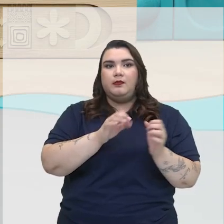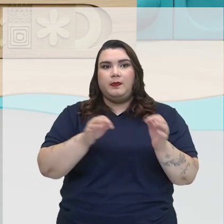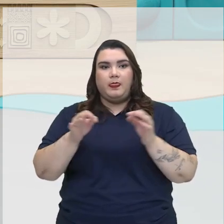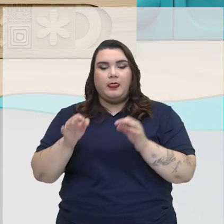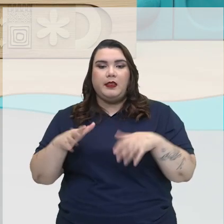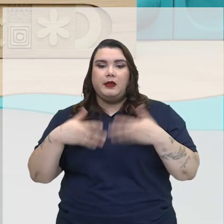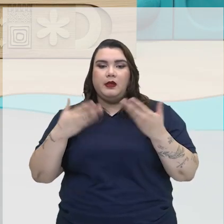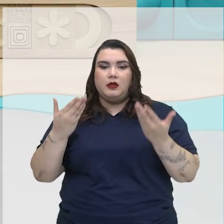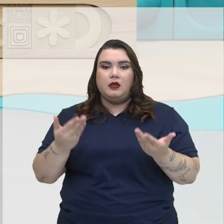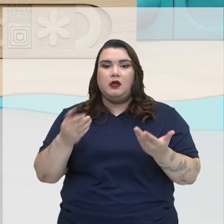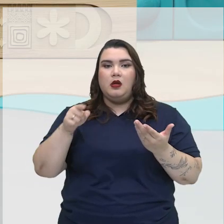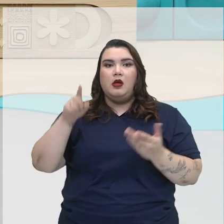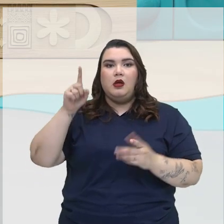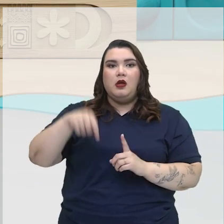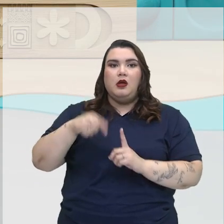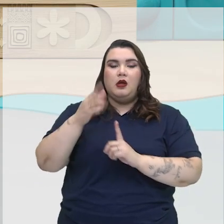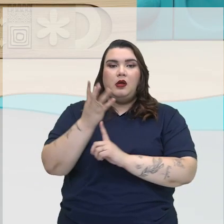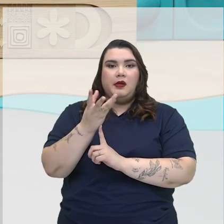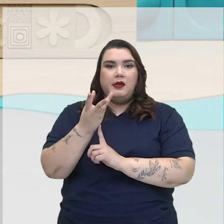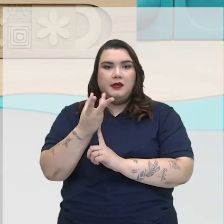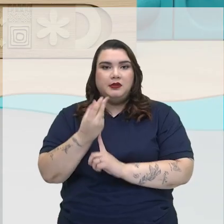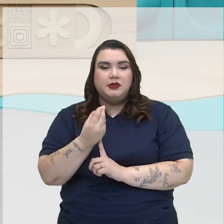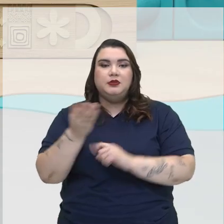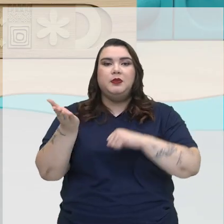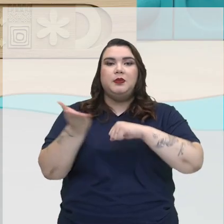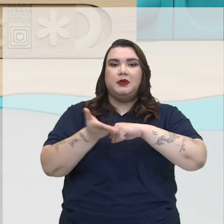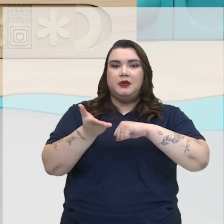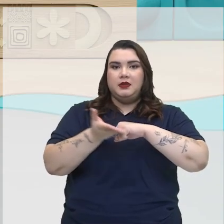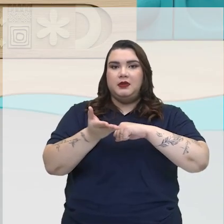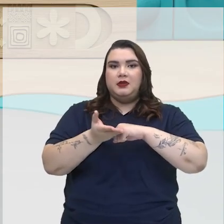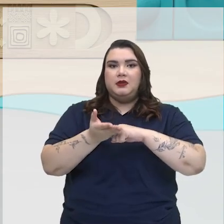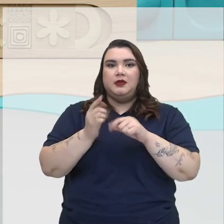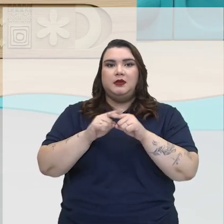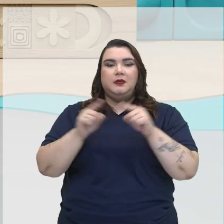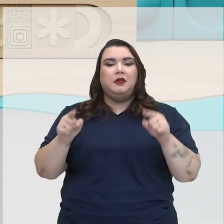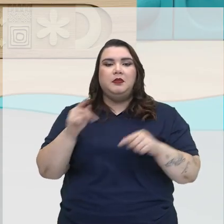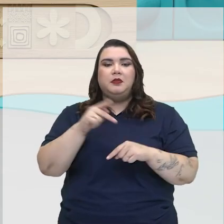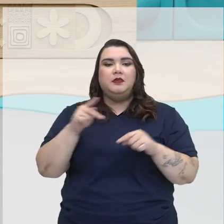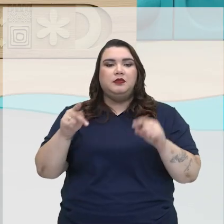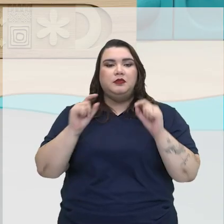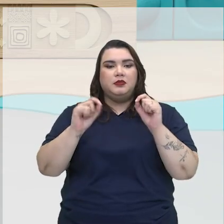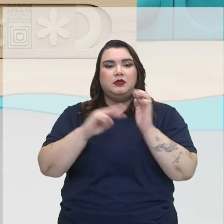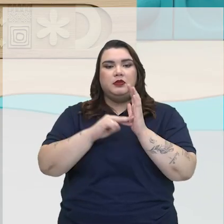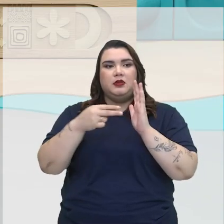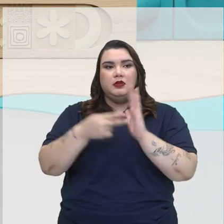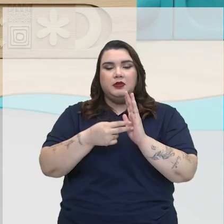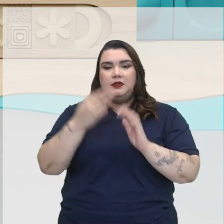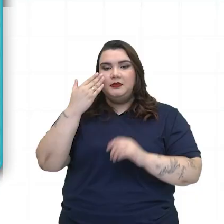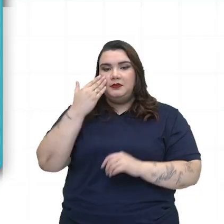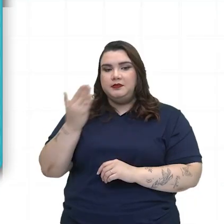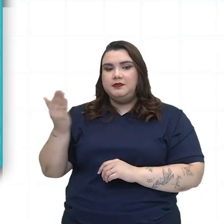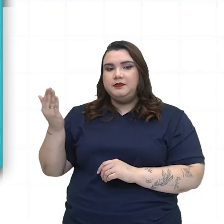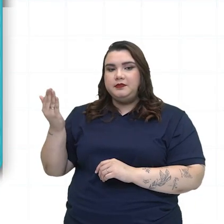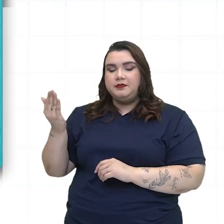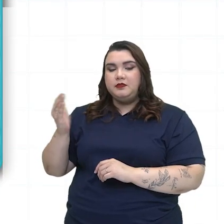Então, isso já é uma arte contemporânea. Mas, professora, o que é contemporânea? Vamos ver o que é